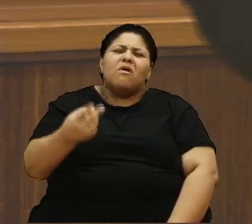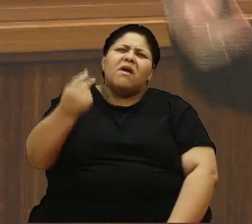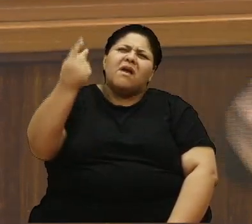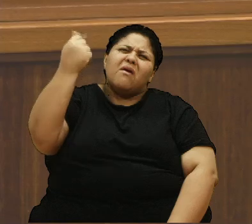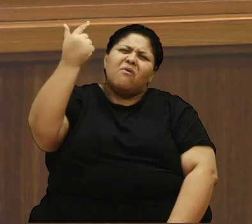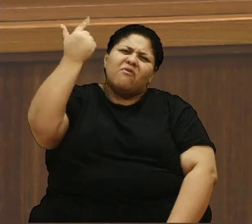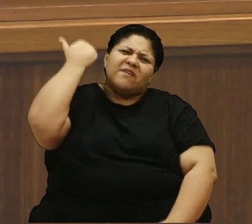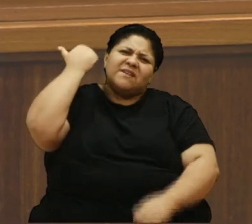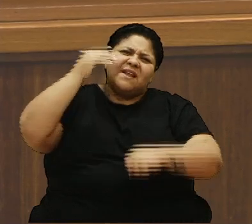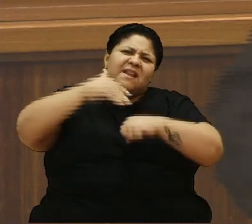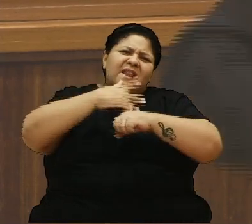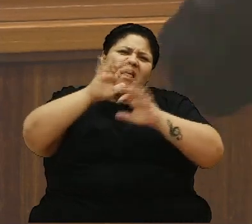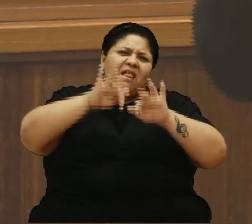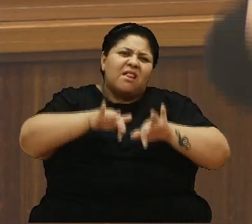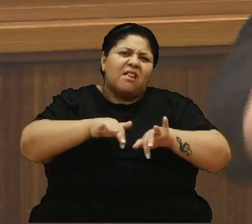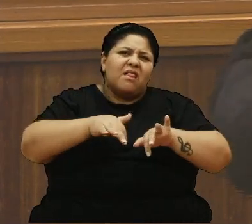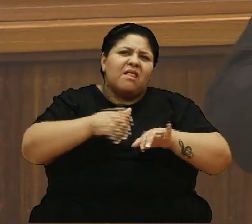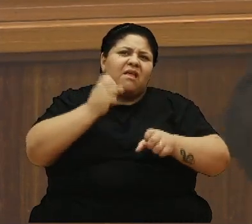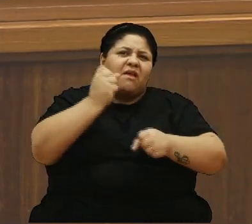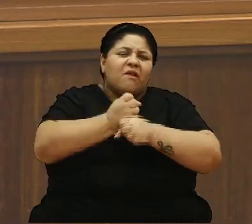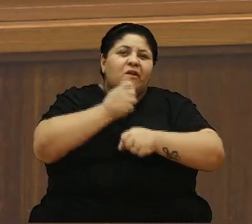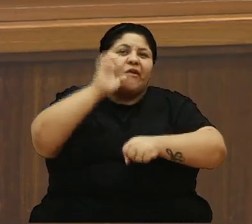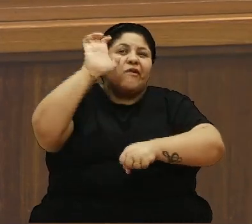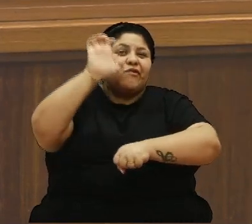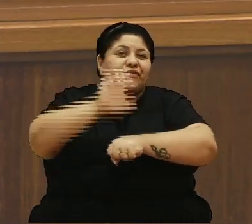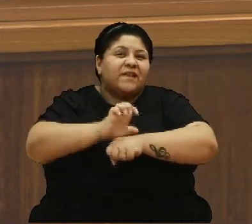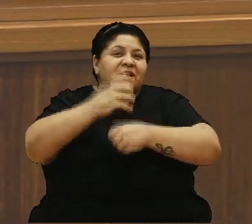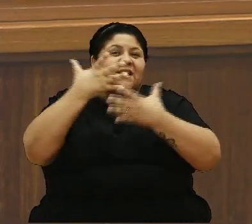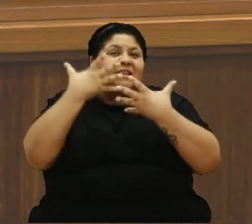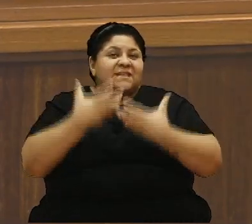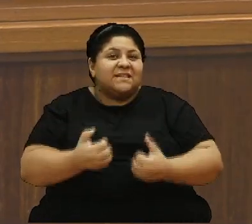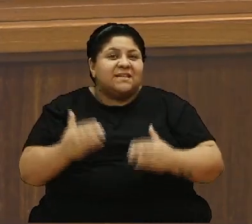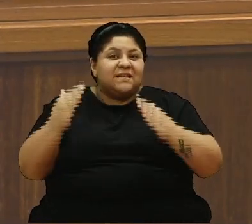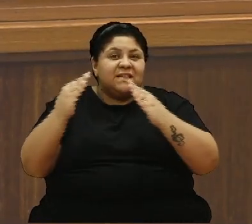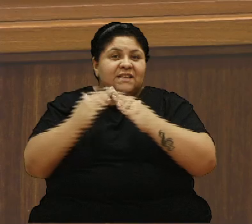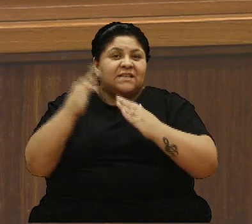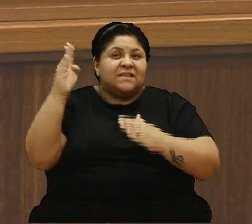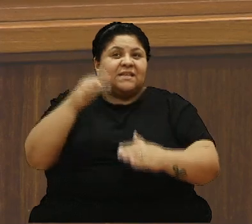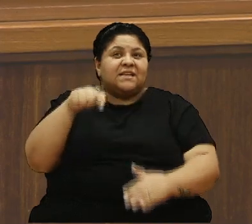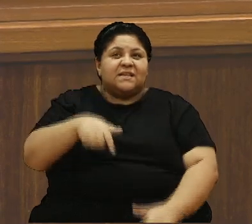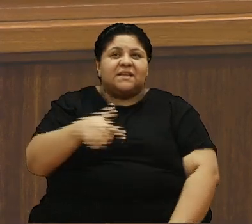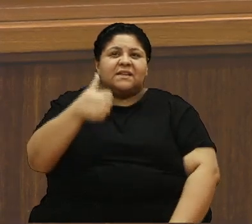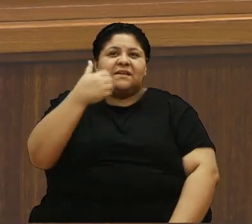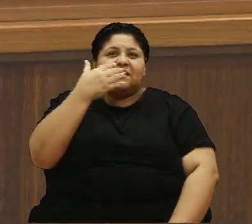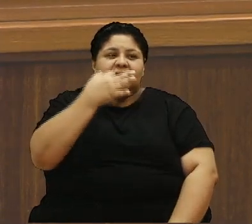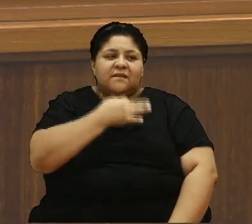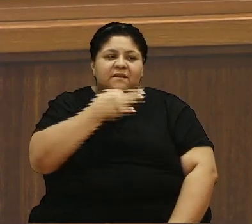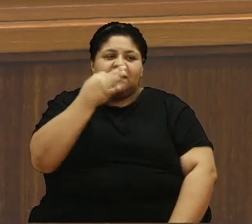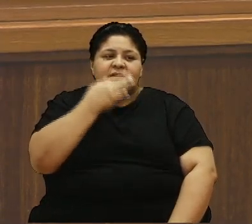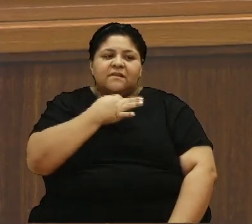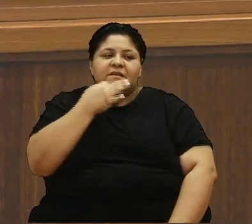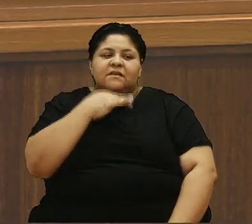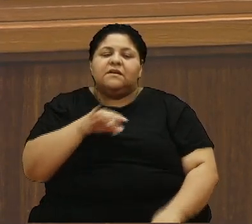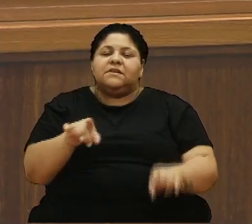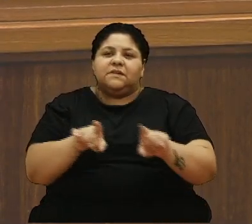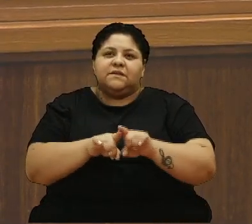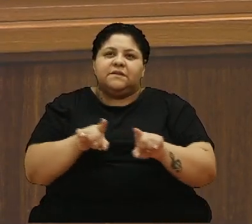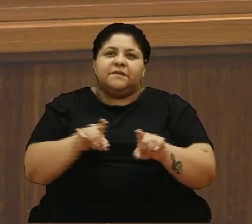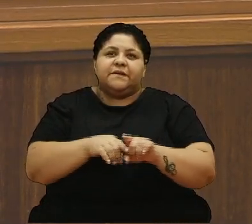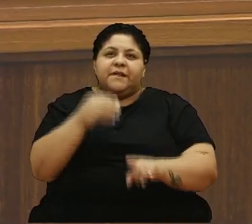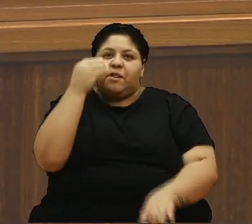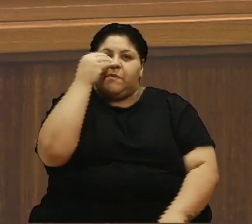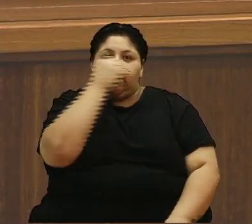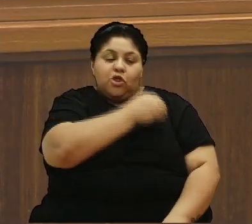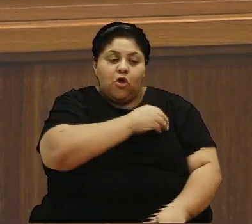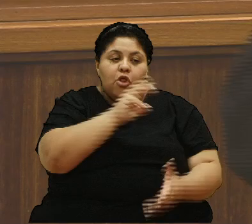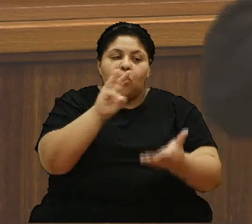do ano, para que o Estado fizesse a aceitação dessa casa aqui para Caxias, faz algum tempo que ele me ignora no